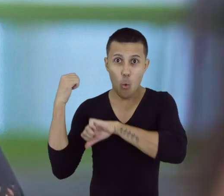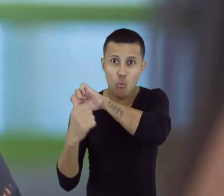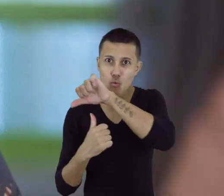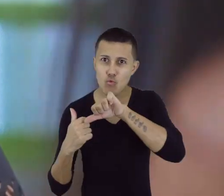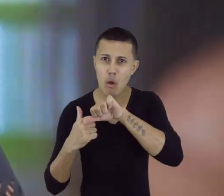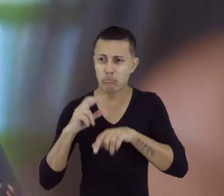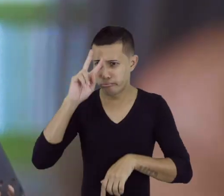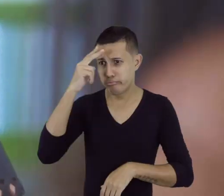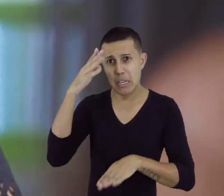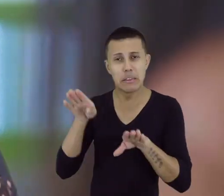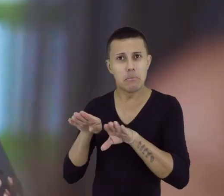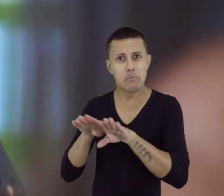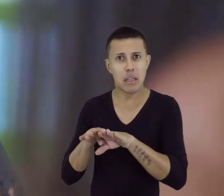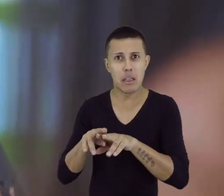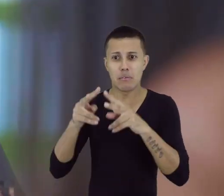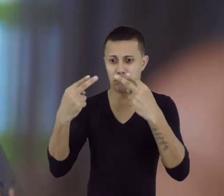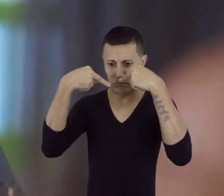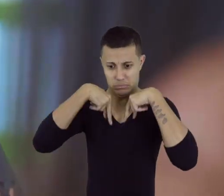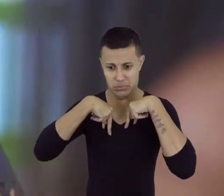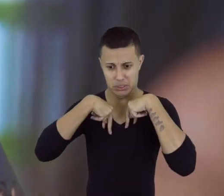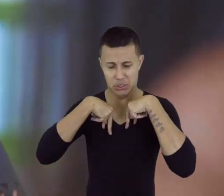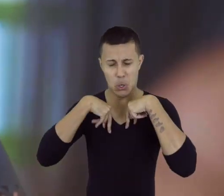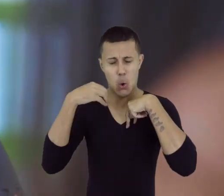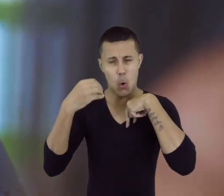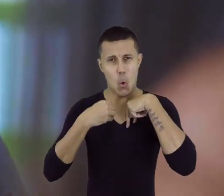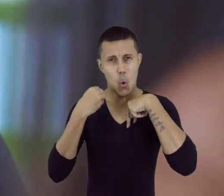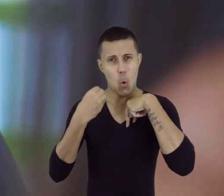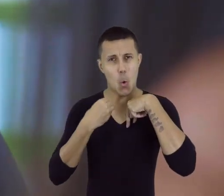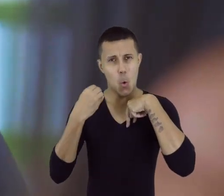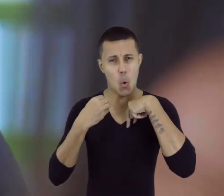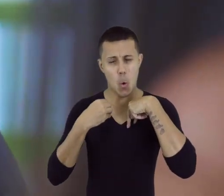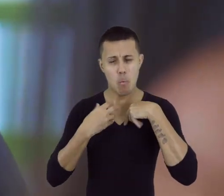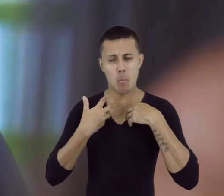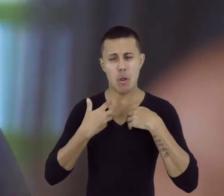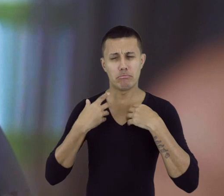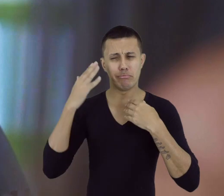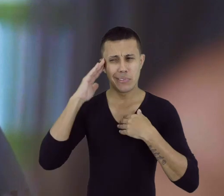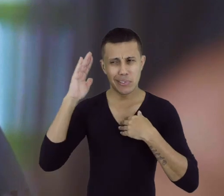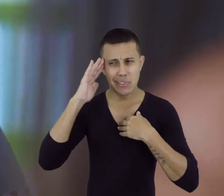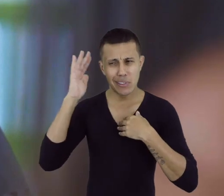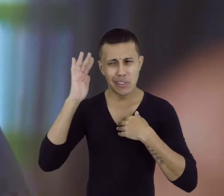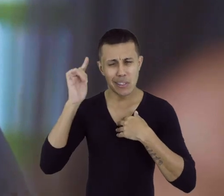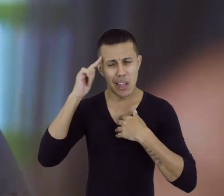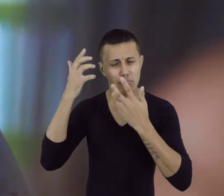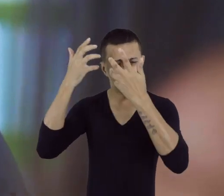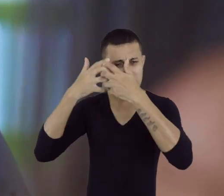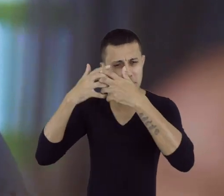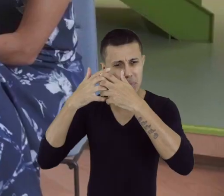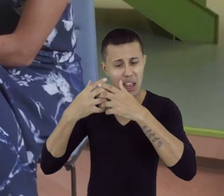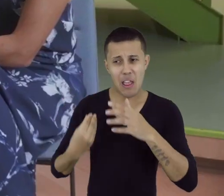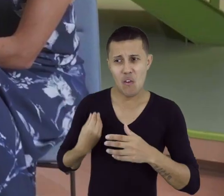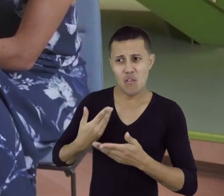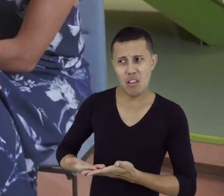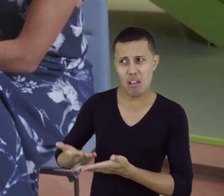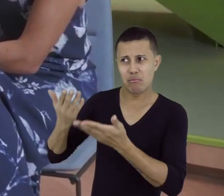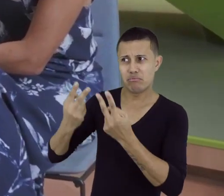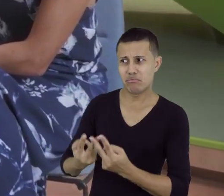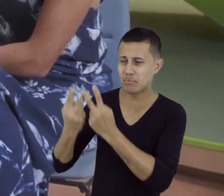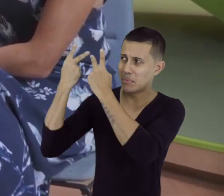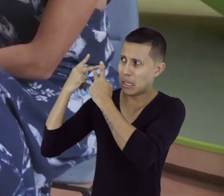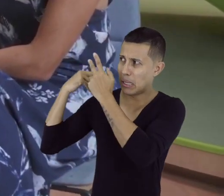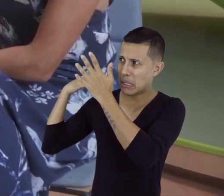Tudo Muda. Que é um pouco de olhar para dentro, né? Como que você digere isso, como é que você pega tudo que aconteceu na tua